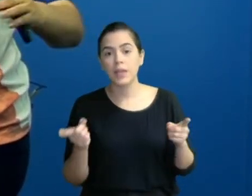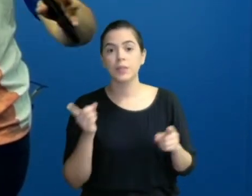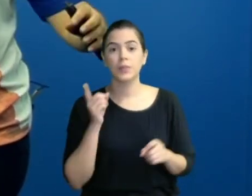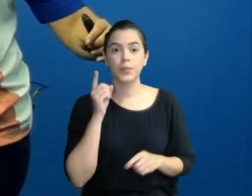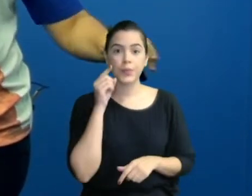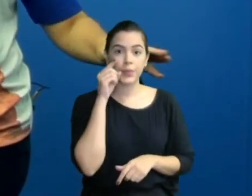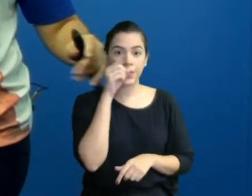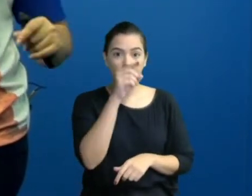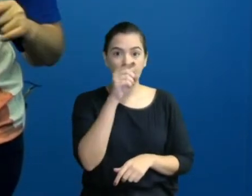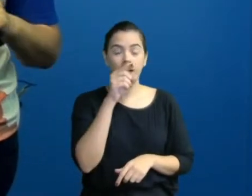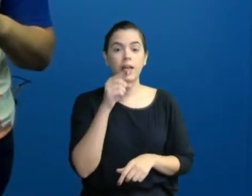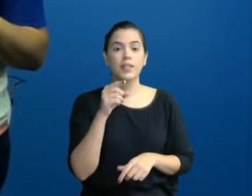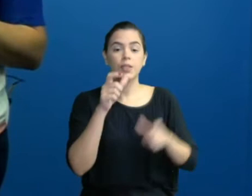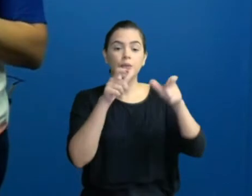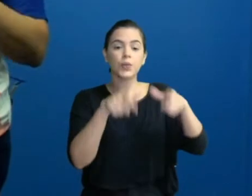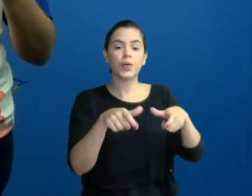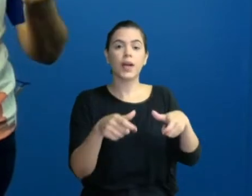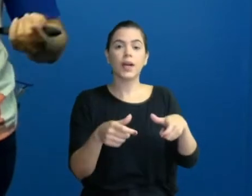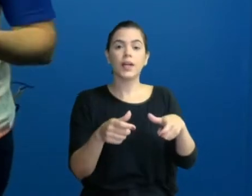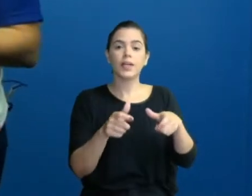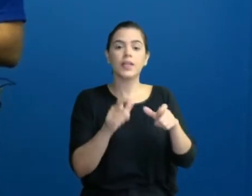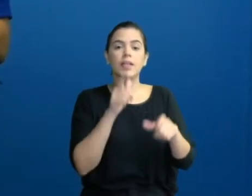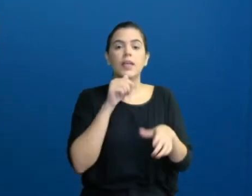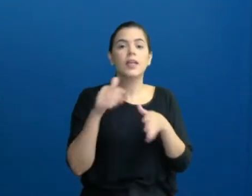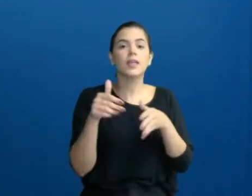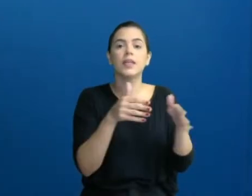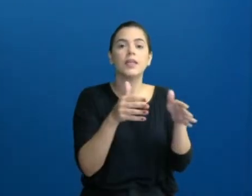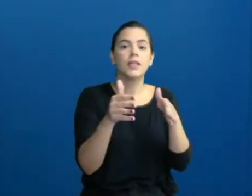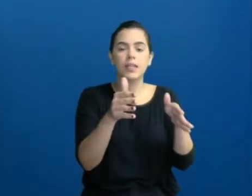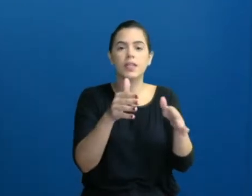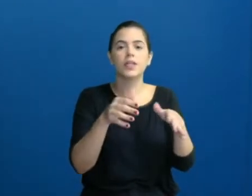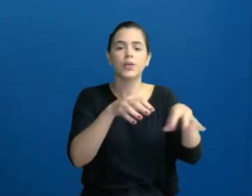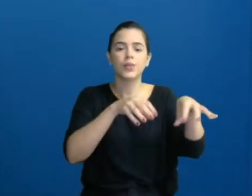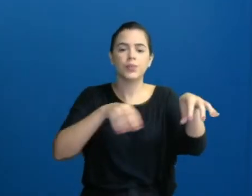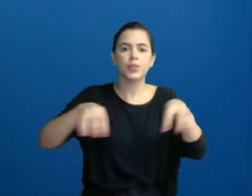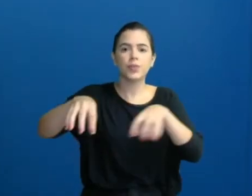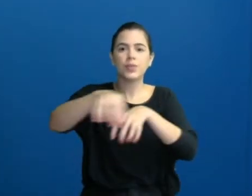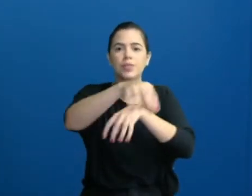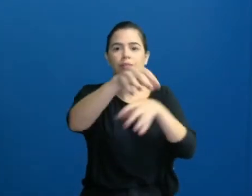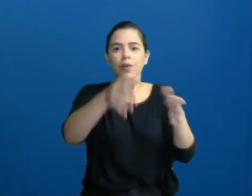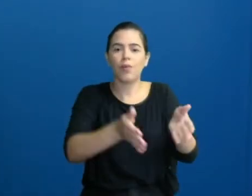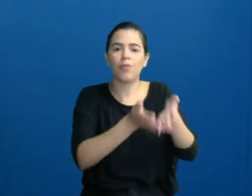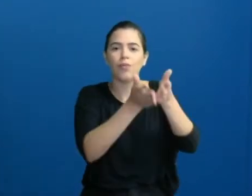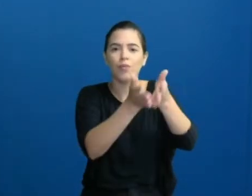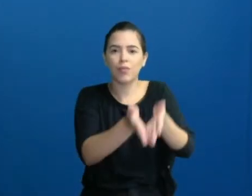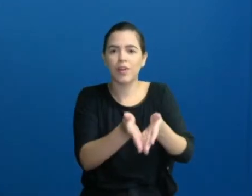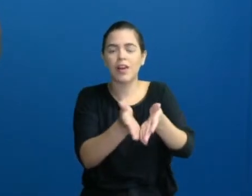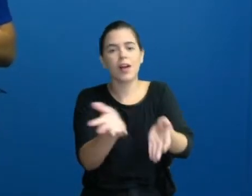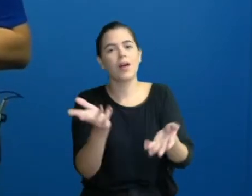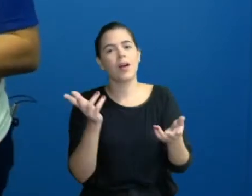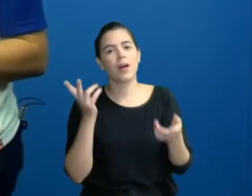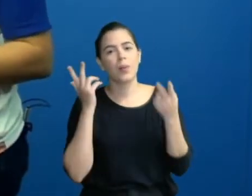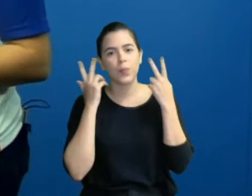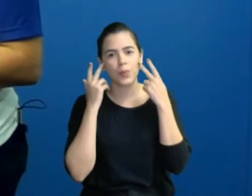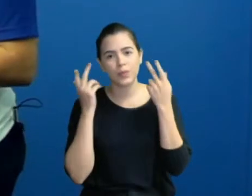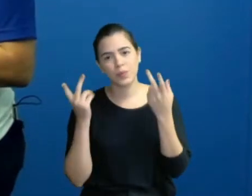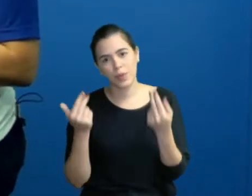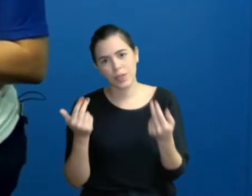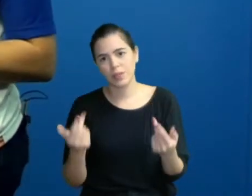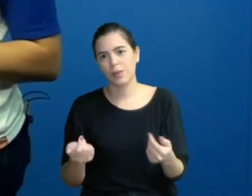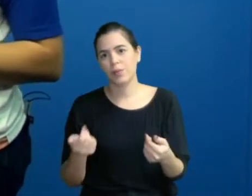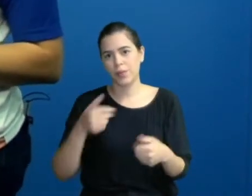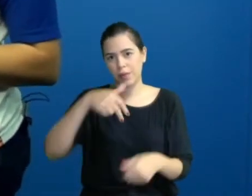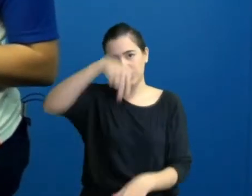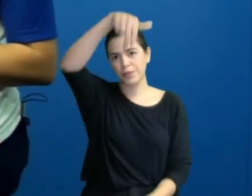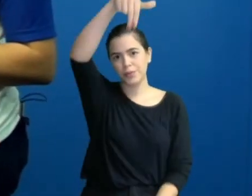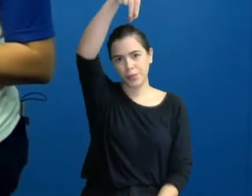com muitos rios, né? O meio de transporte das navegações é muito mais comum aqui na nossa região norte do país,